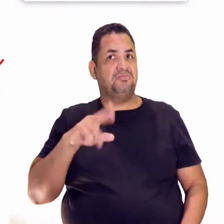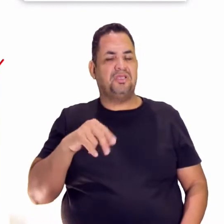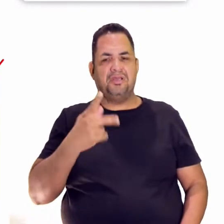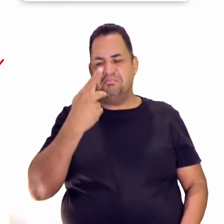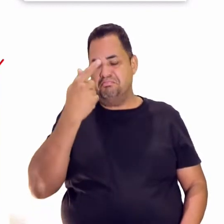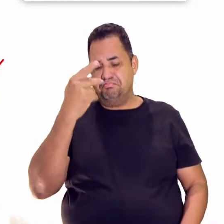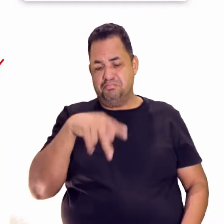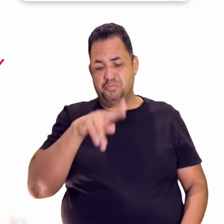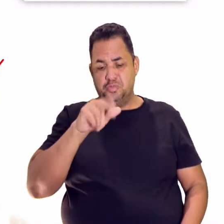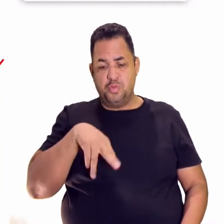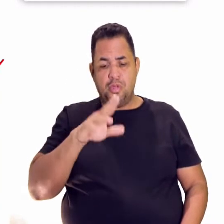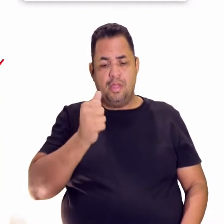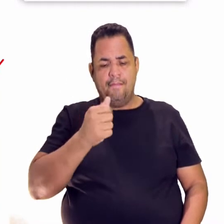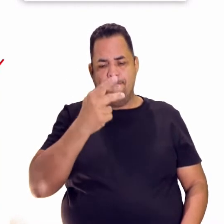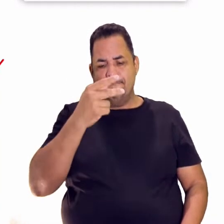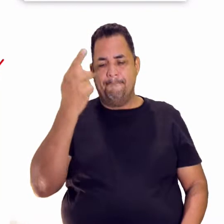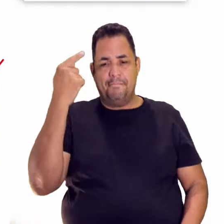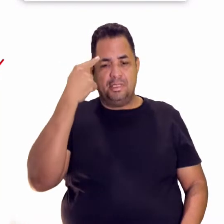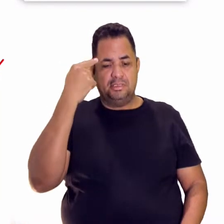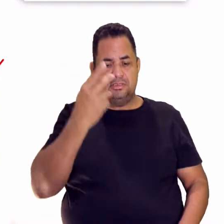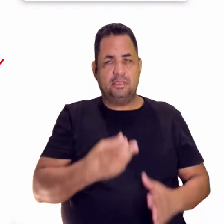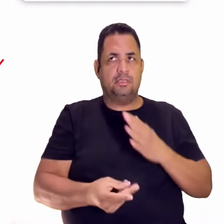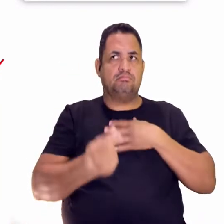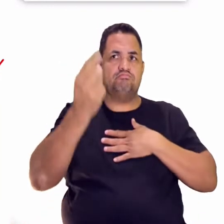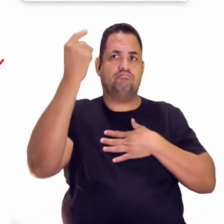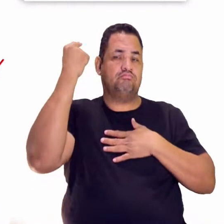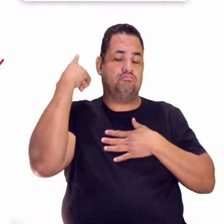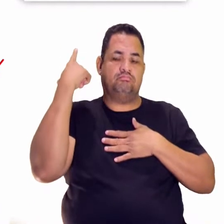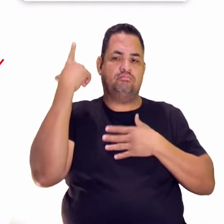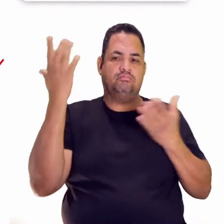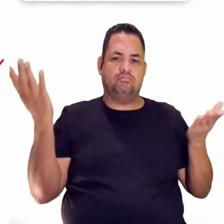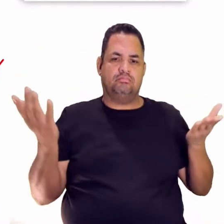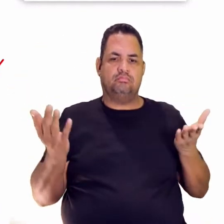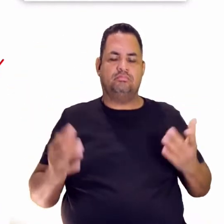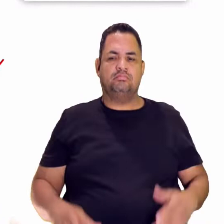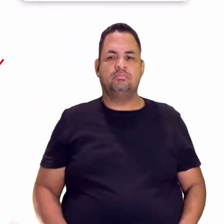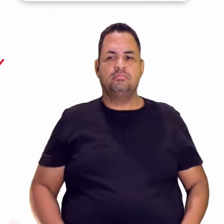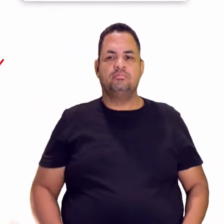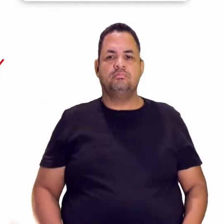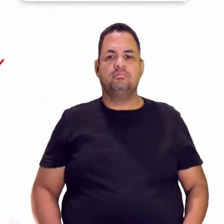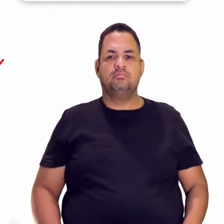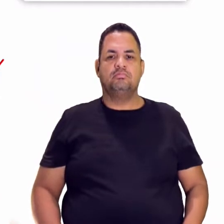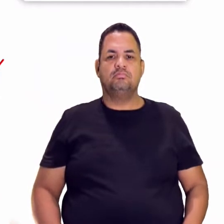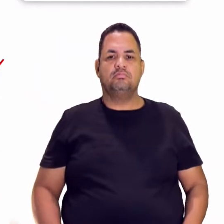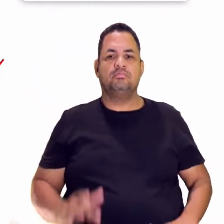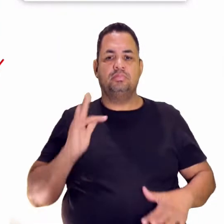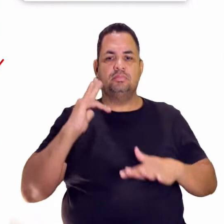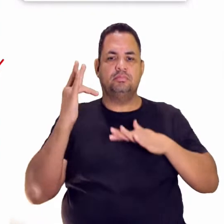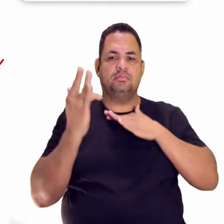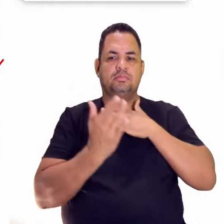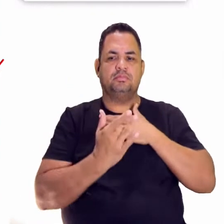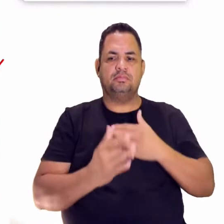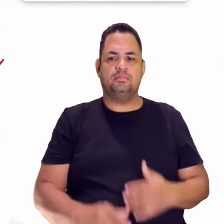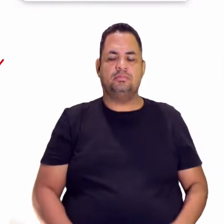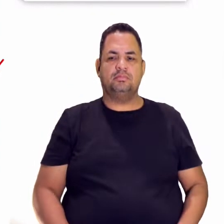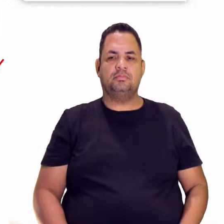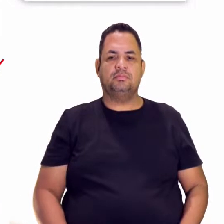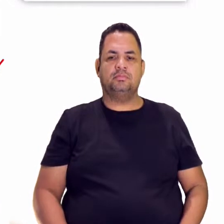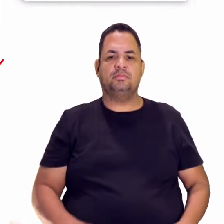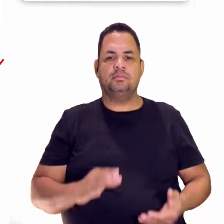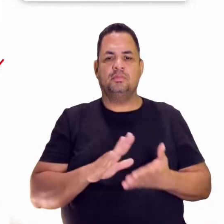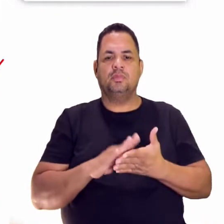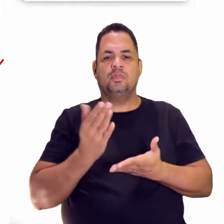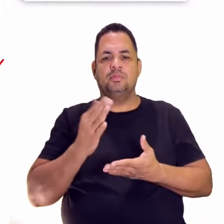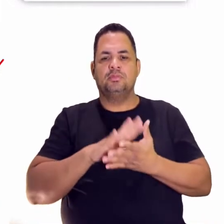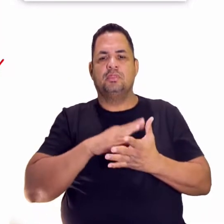impensáveis até o aparecimento dessas tecnologias, né? E as mídias são os